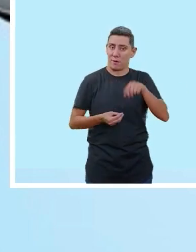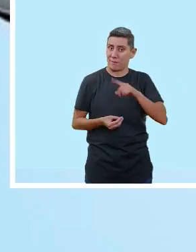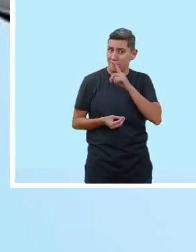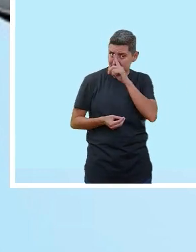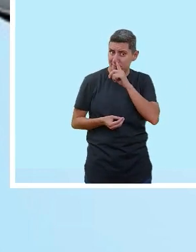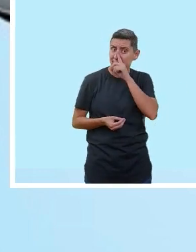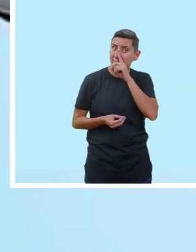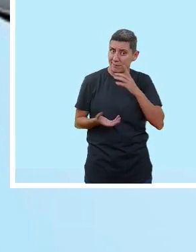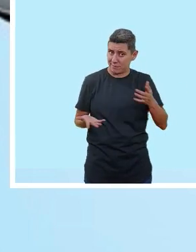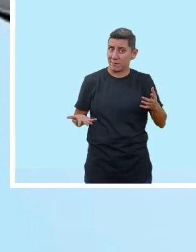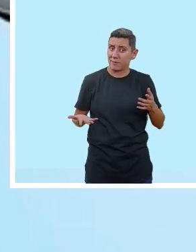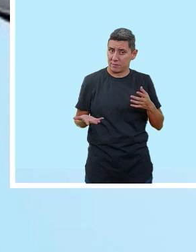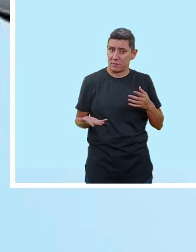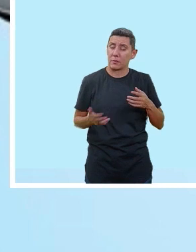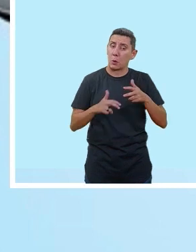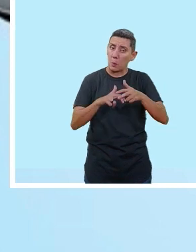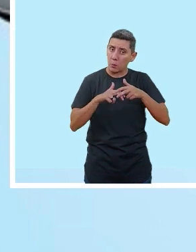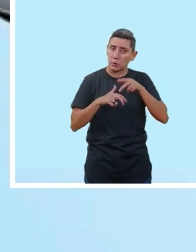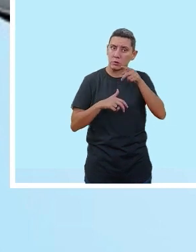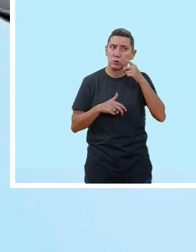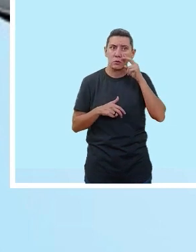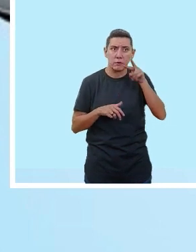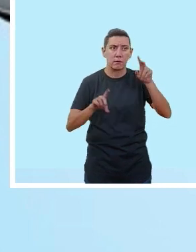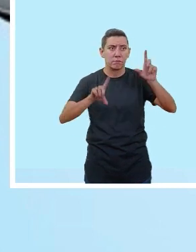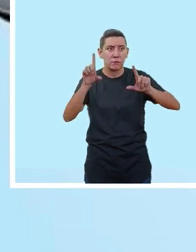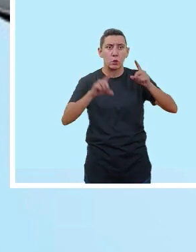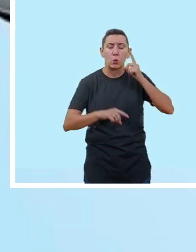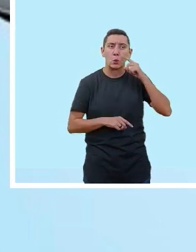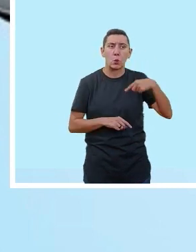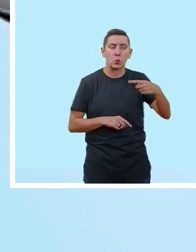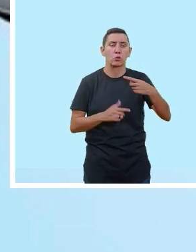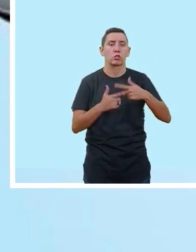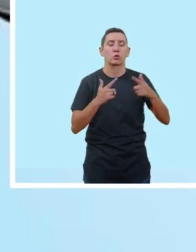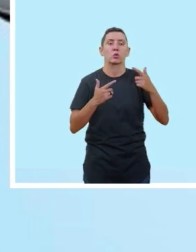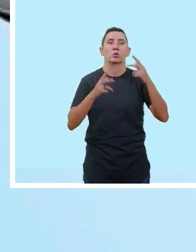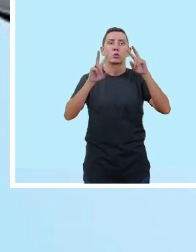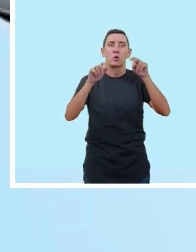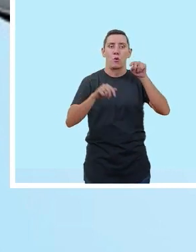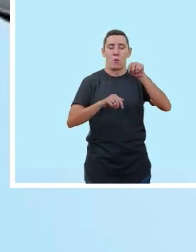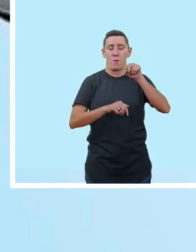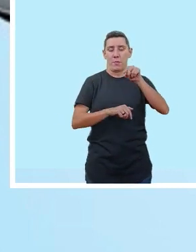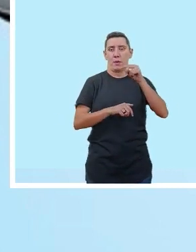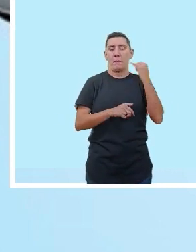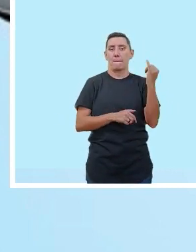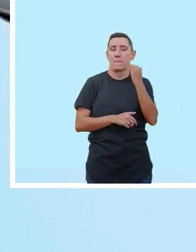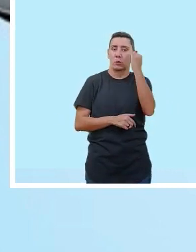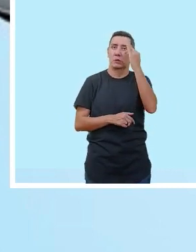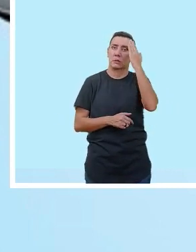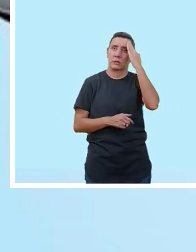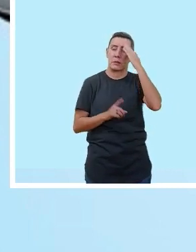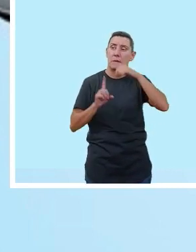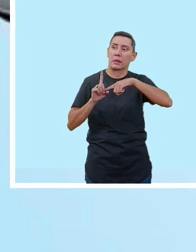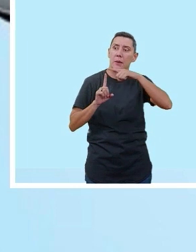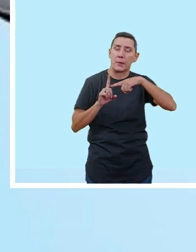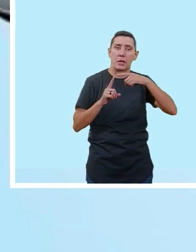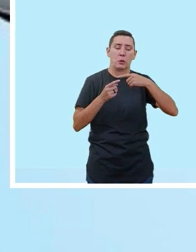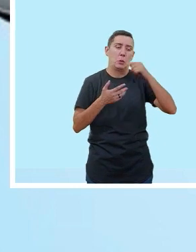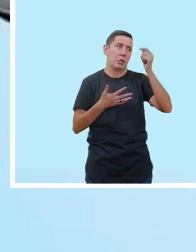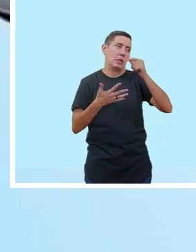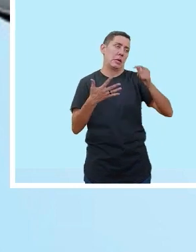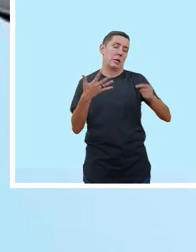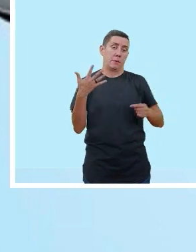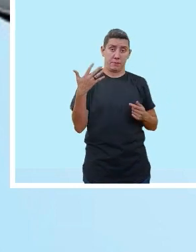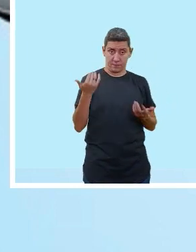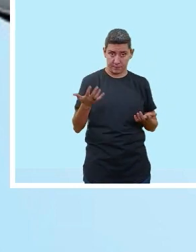dia no noticiário a questão da emissão de gases de efeito estufa e entre outras atividades,